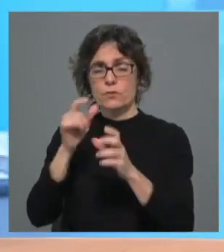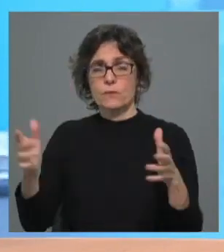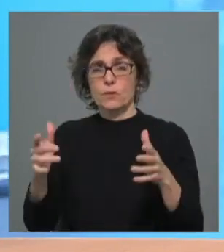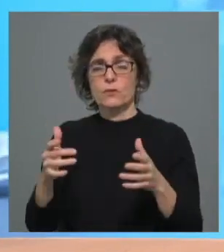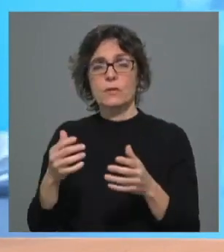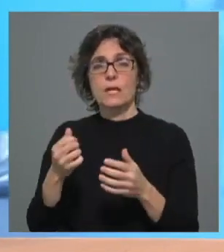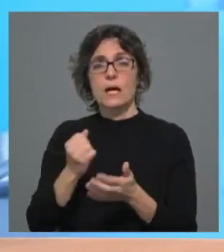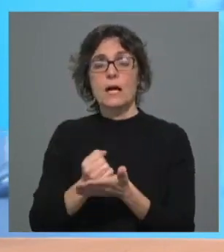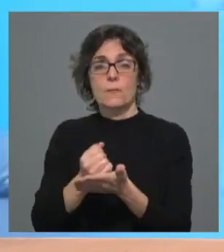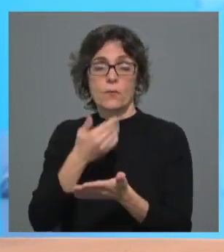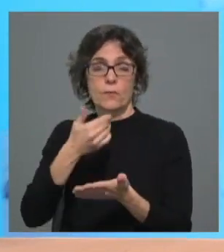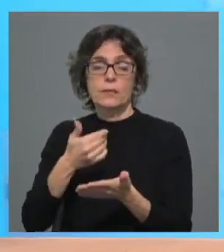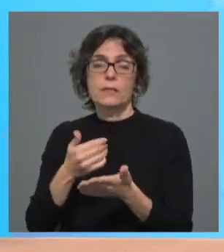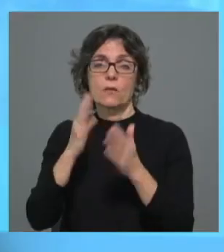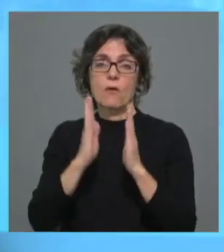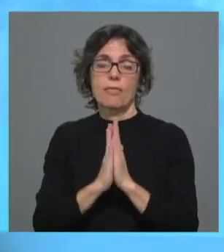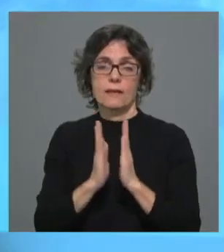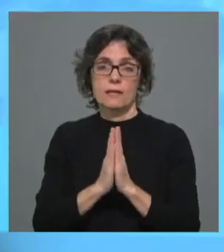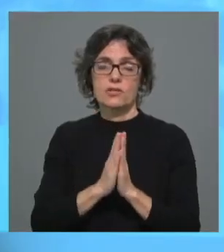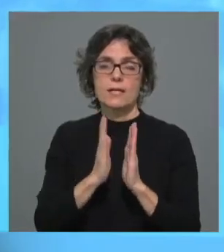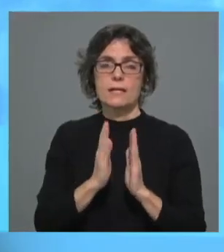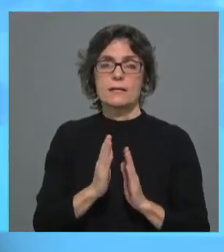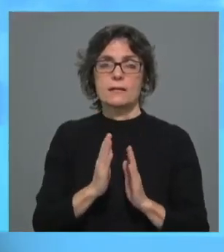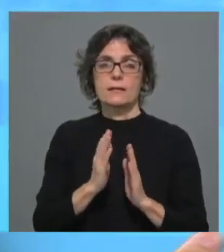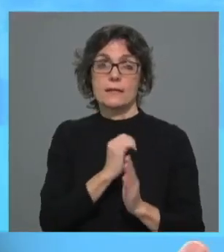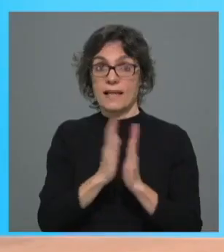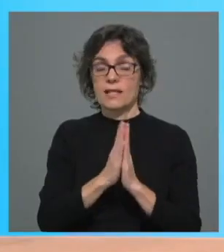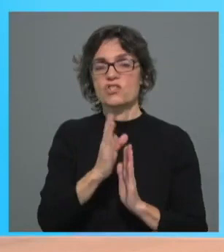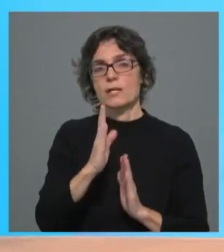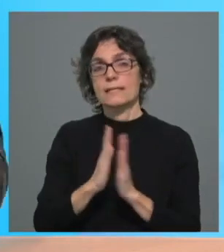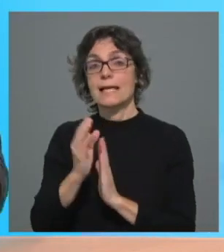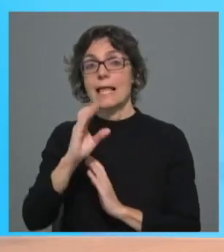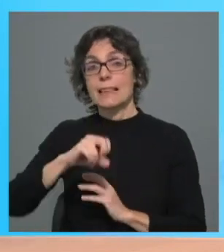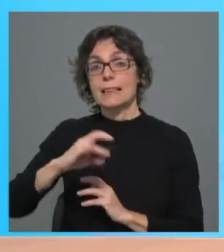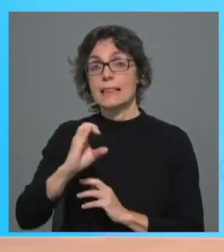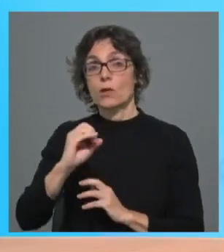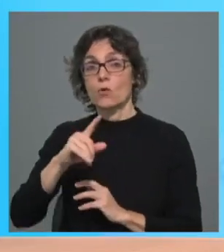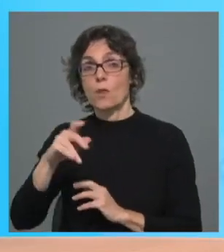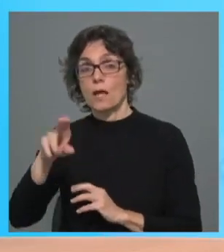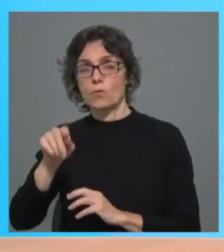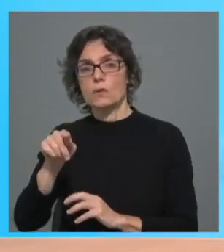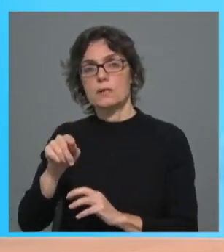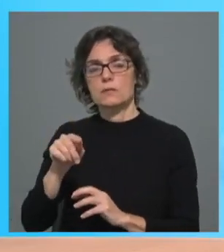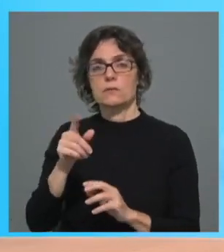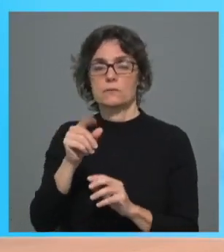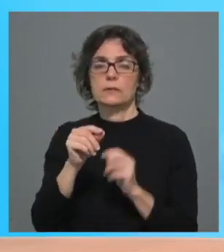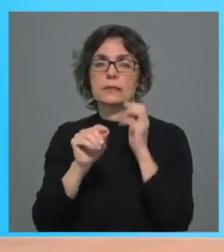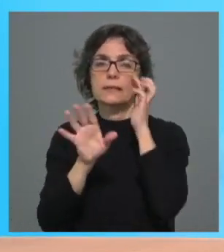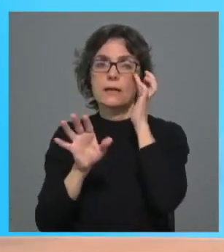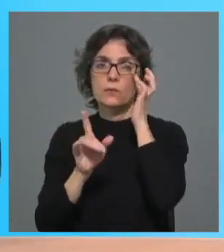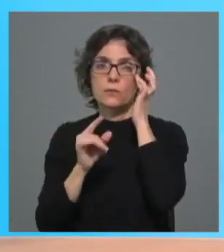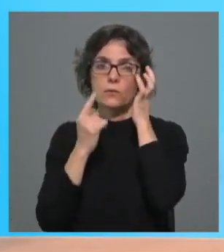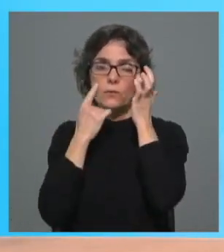eh gratuitas não apenas aquilo que nós chamaríamos Os Sem Abrigo porque se já tem o seu circuito